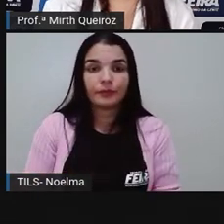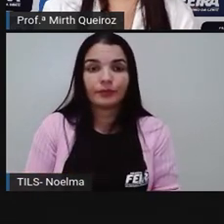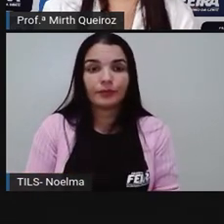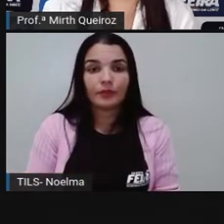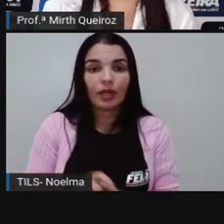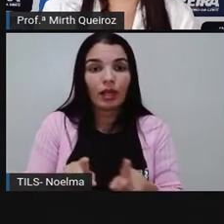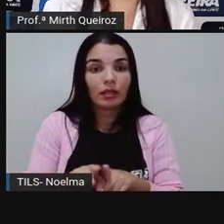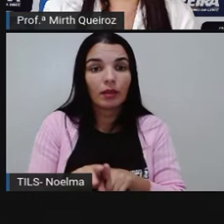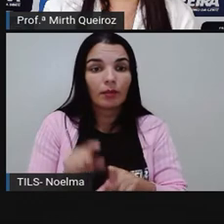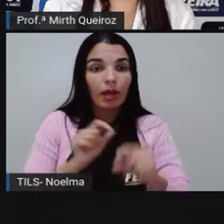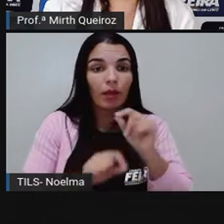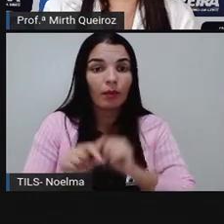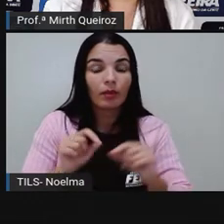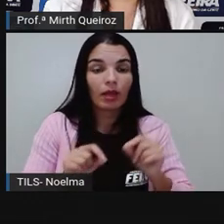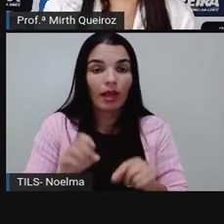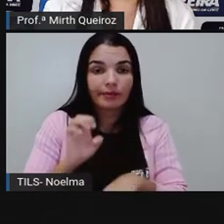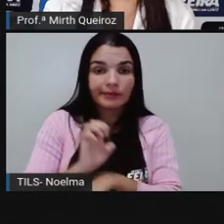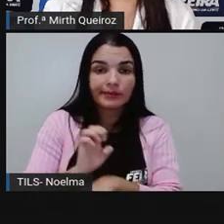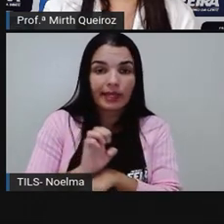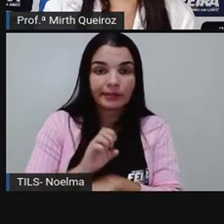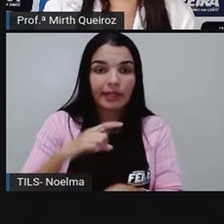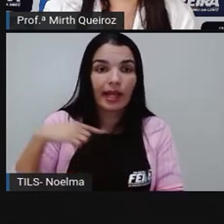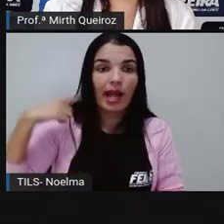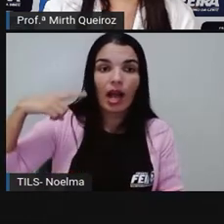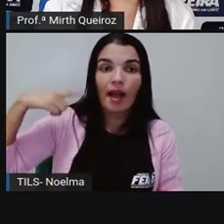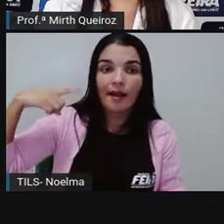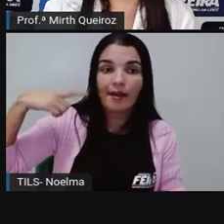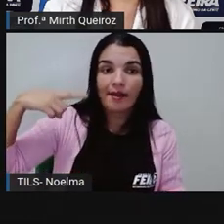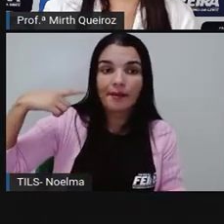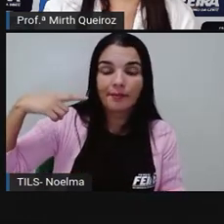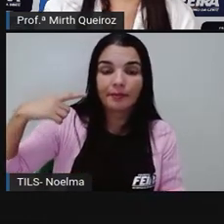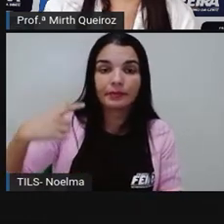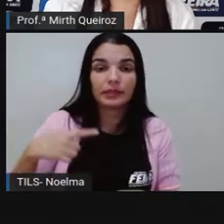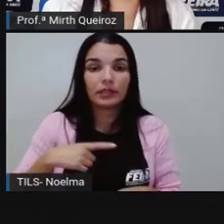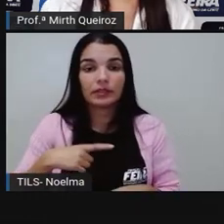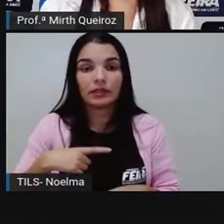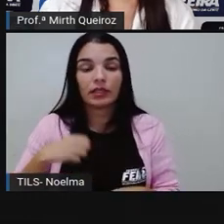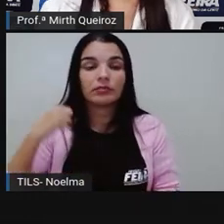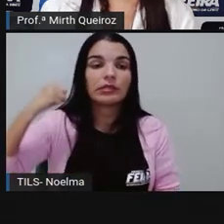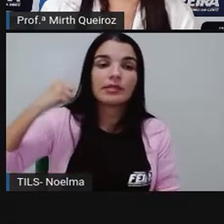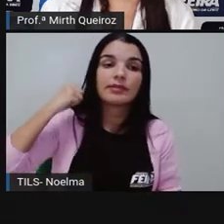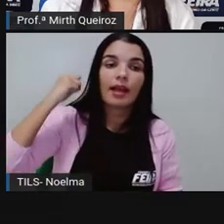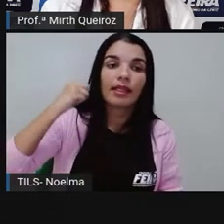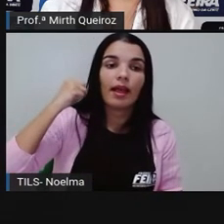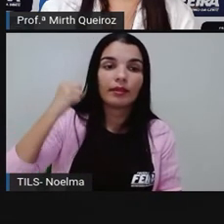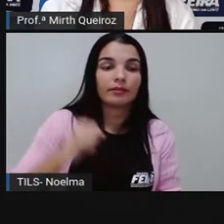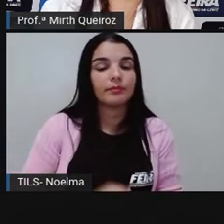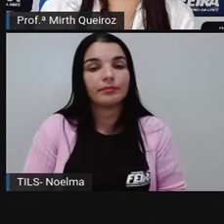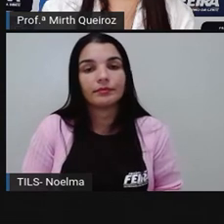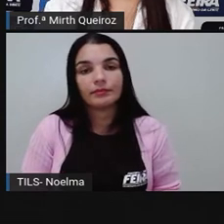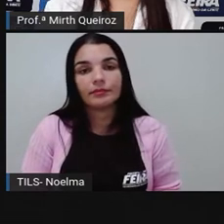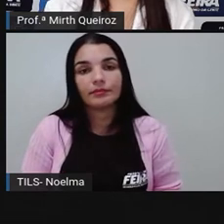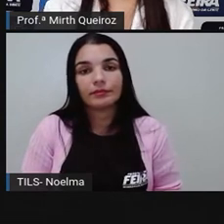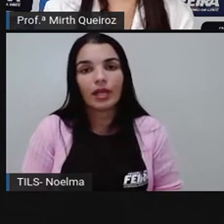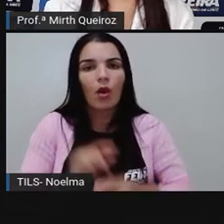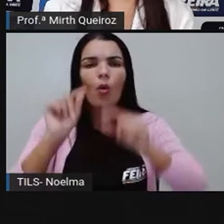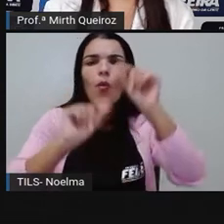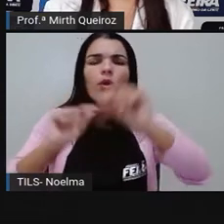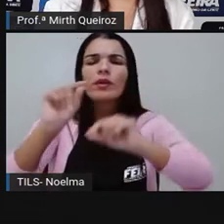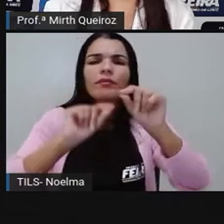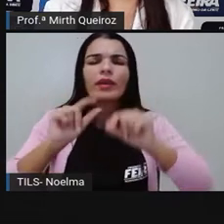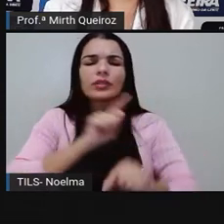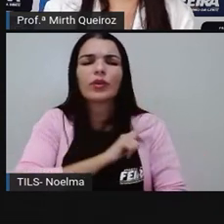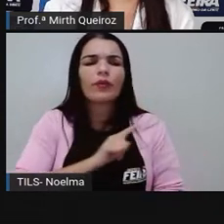para representar o Estado na Câmara dos Deputados e no Senado. E o que que